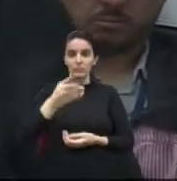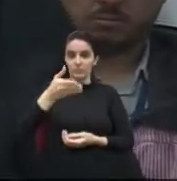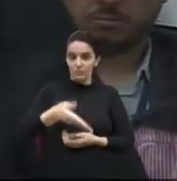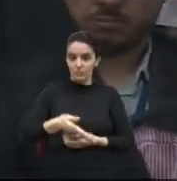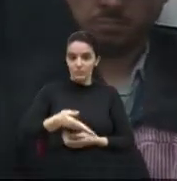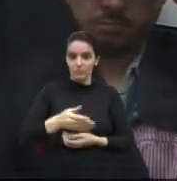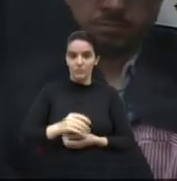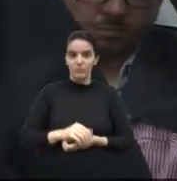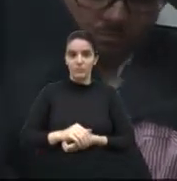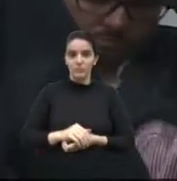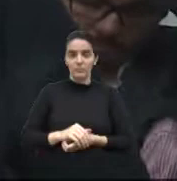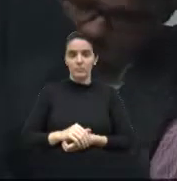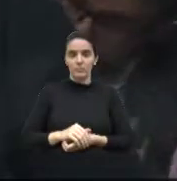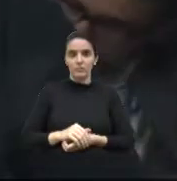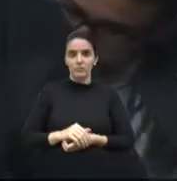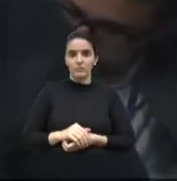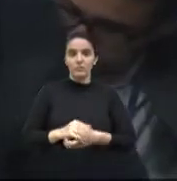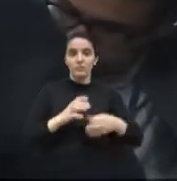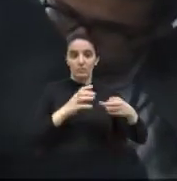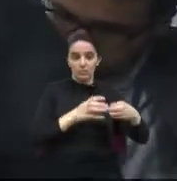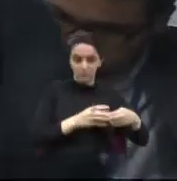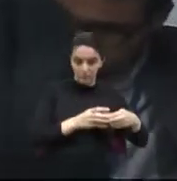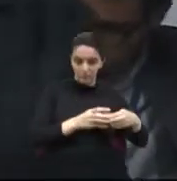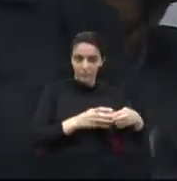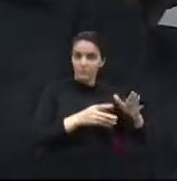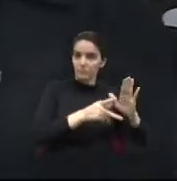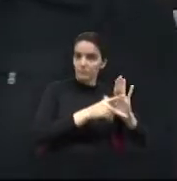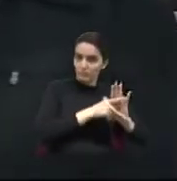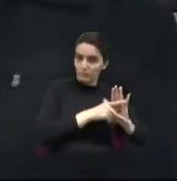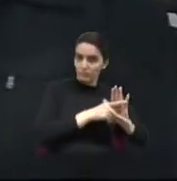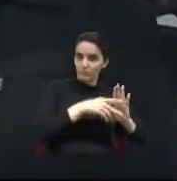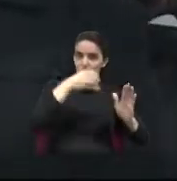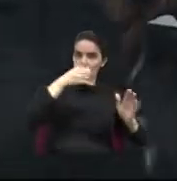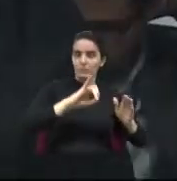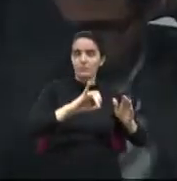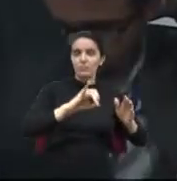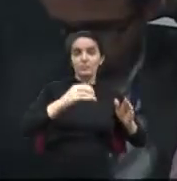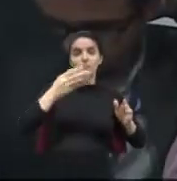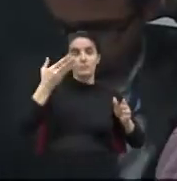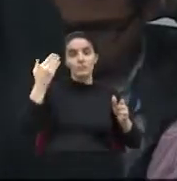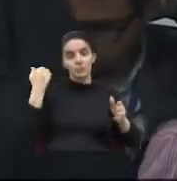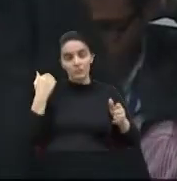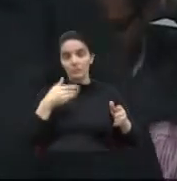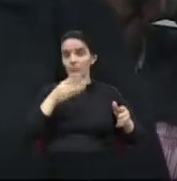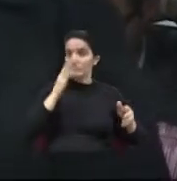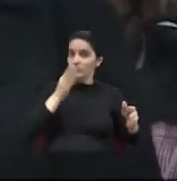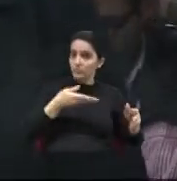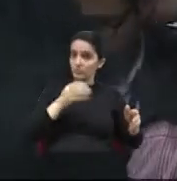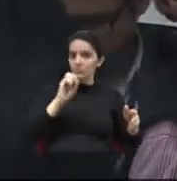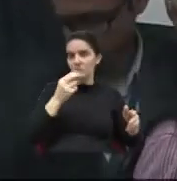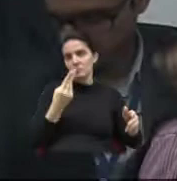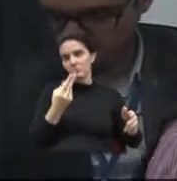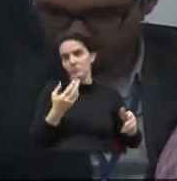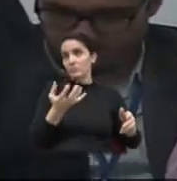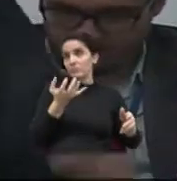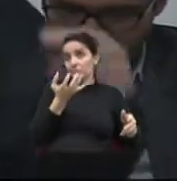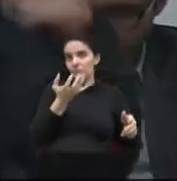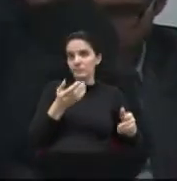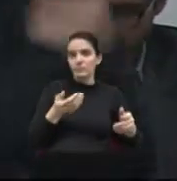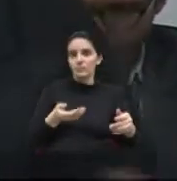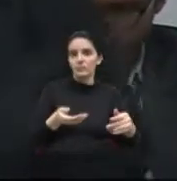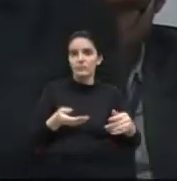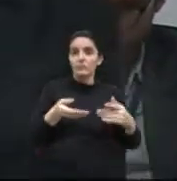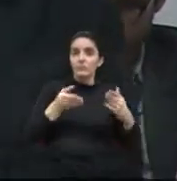lado, como muitos já estiveram quando interessava, ou quando tinha algum interesse, e hoje